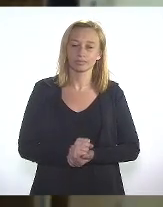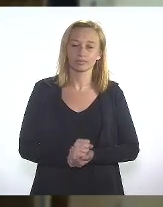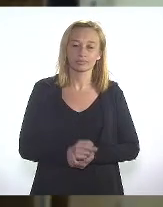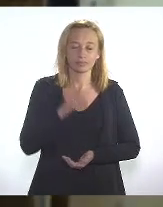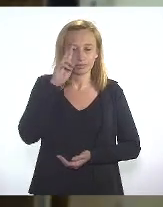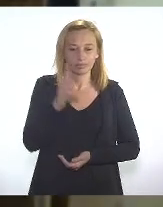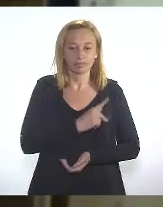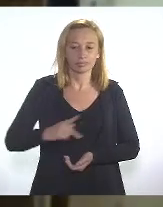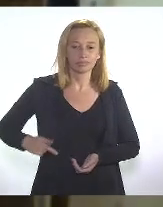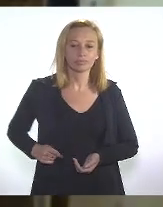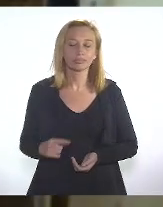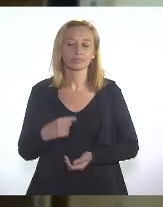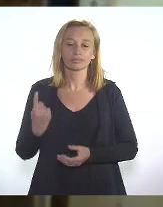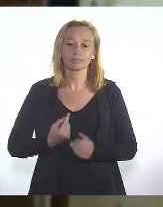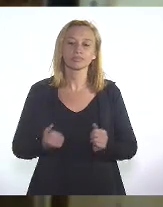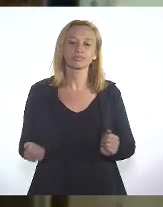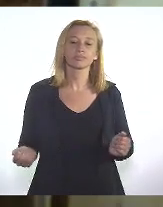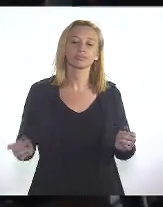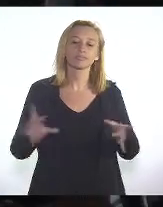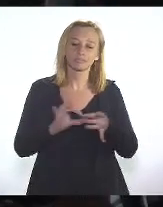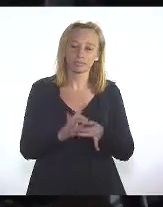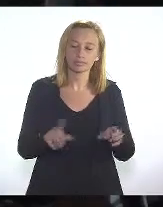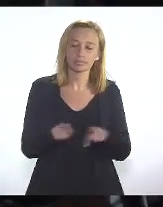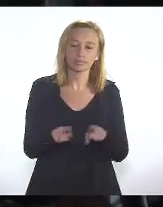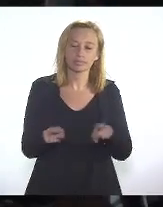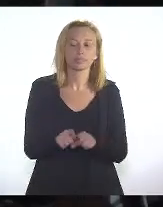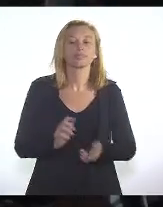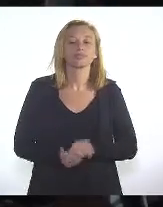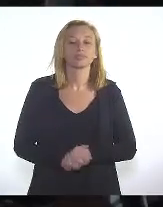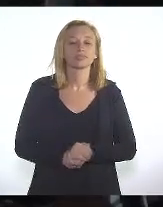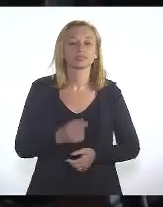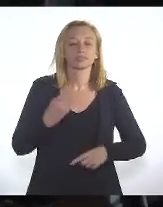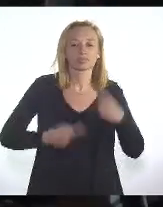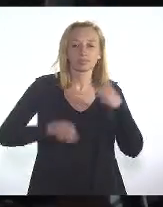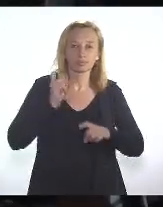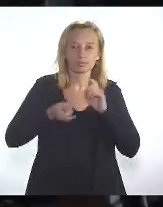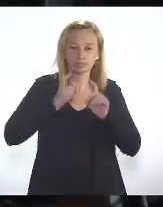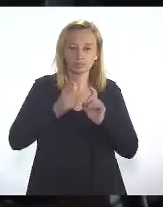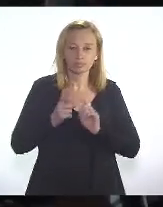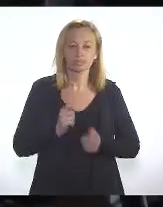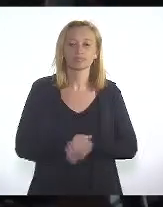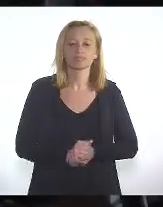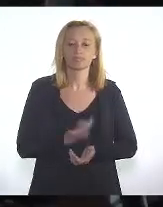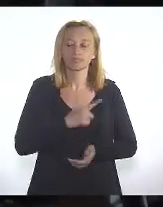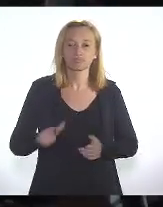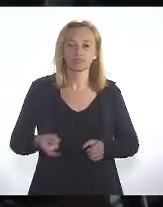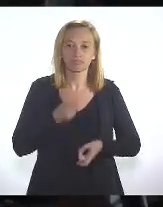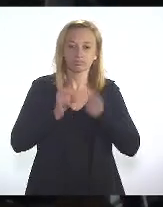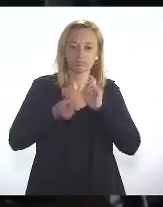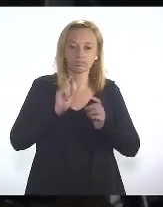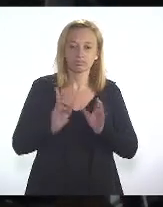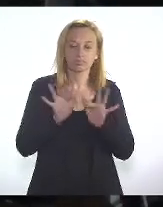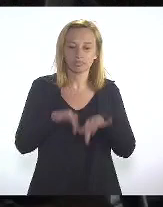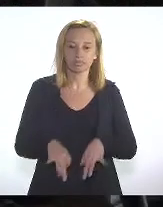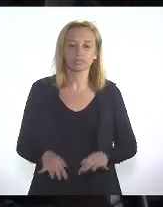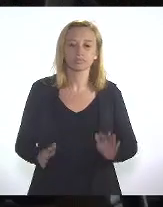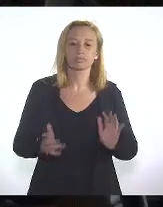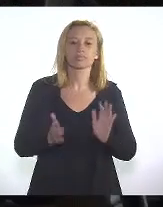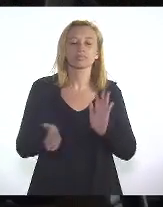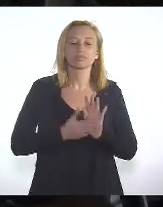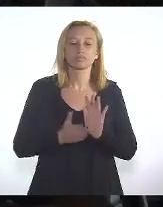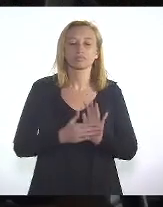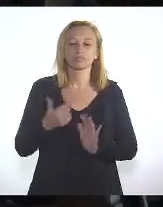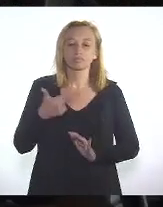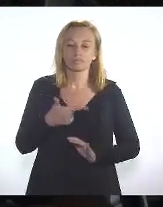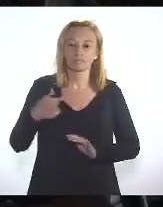porque também estamos emendando em plenário. Os pareceres emitidos em discussão. Não havendo quem queira discutir, encerra da discussão. A presente proposta